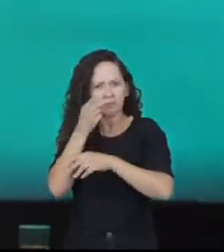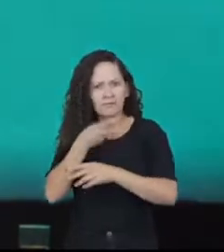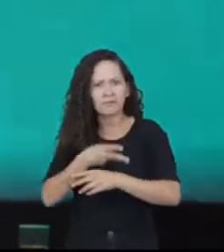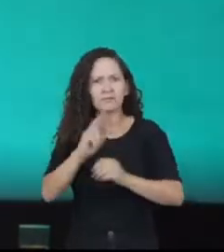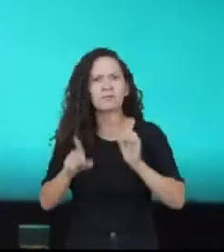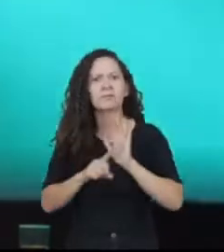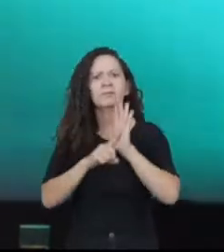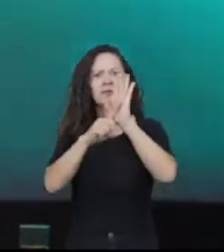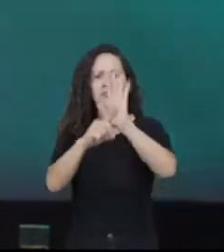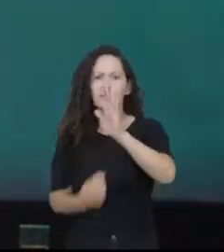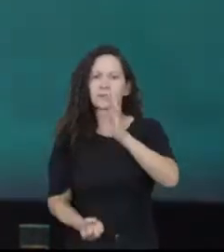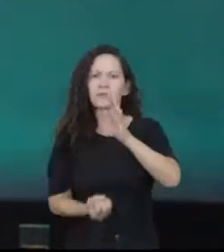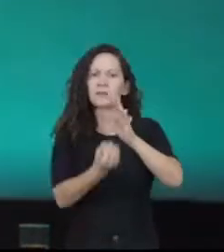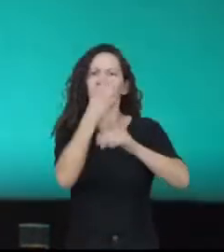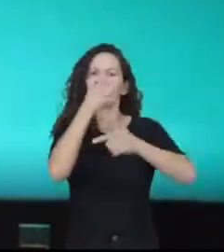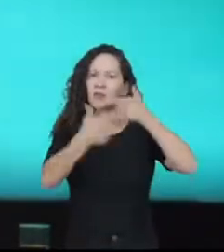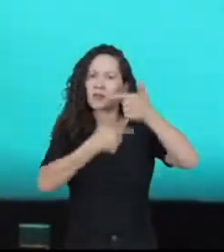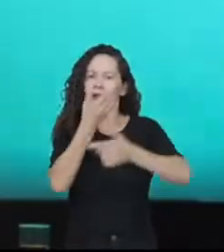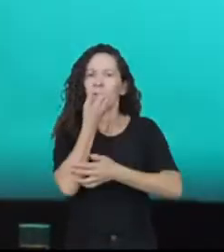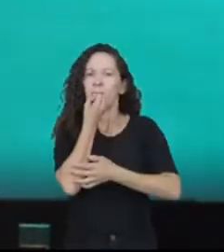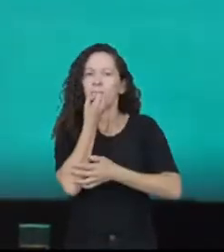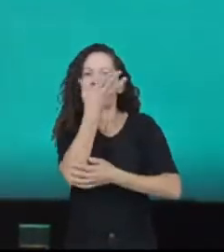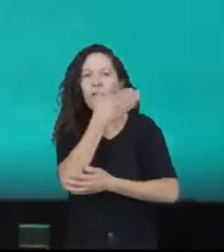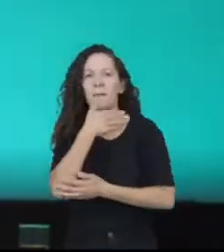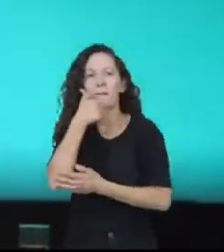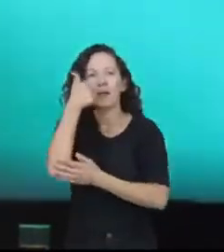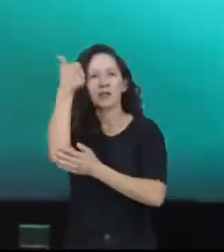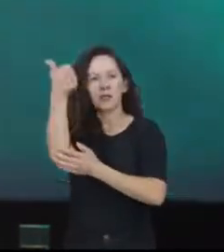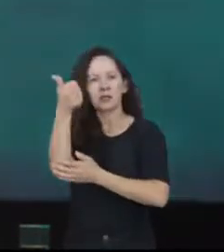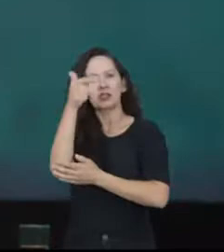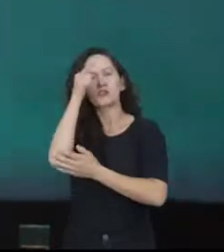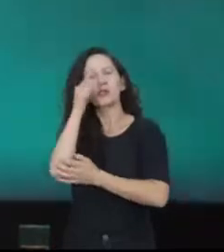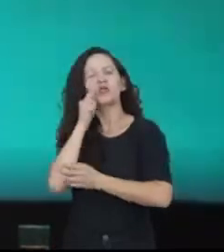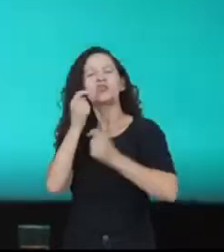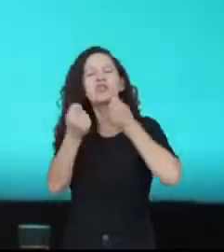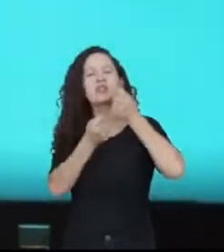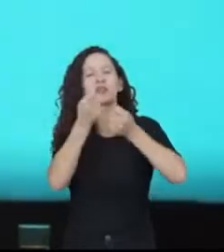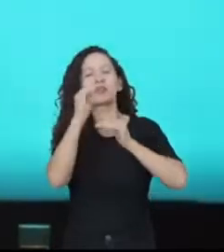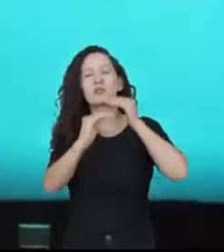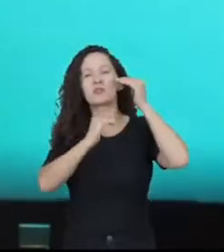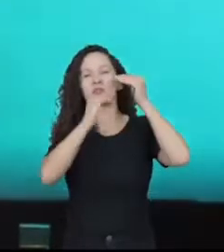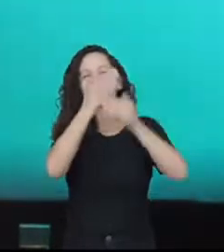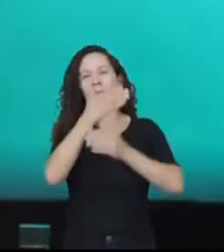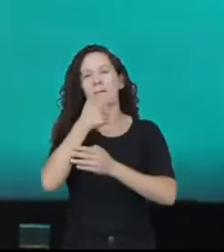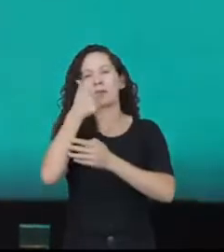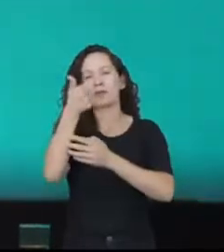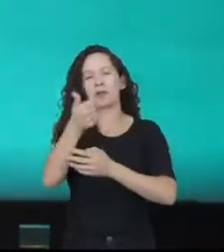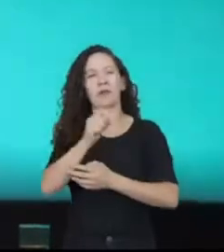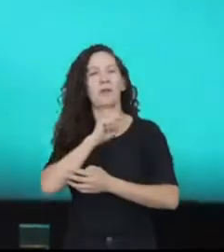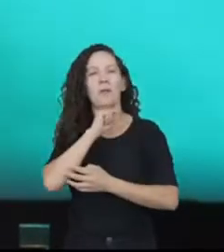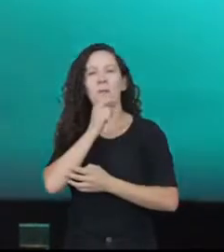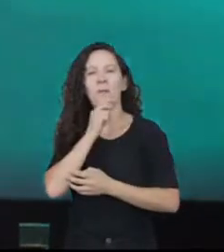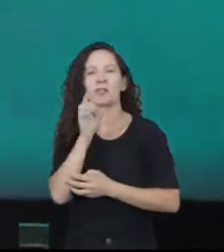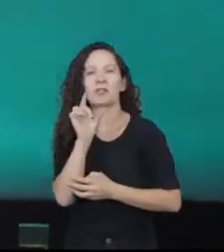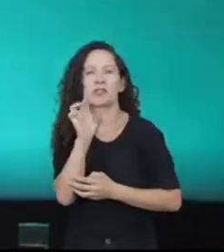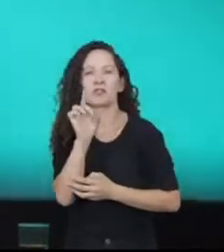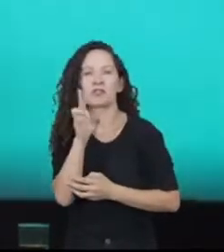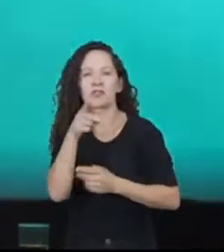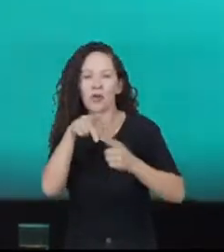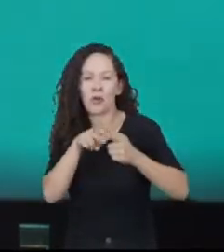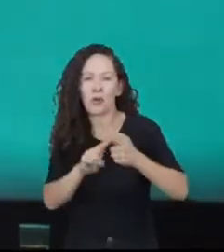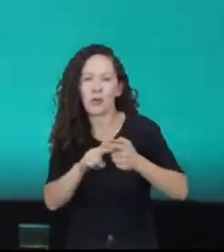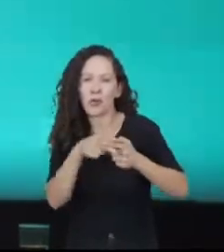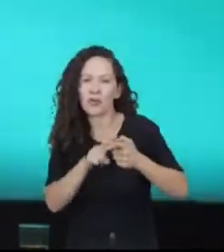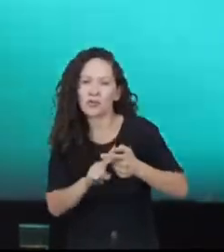melhores empregos para fazer girar a roda da economia. Não é possível que o reajuste da maioria das